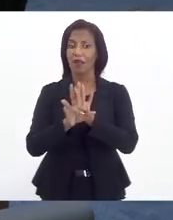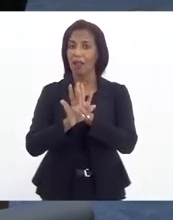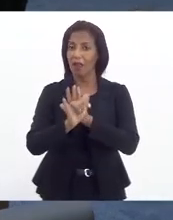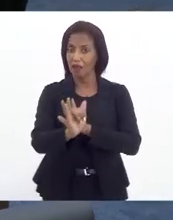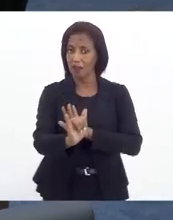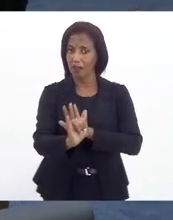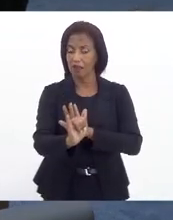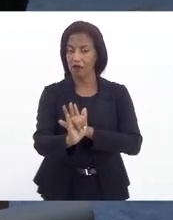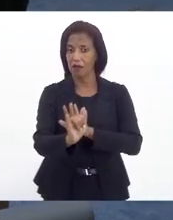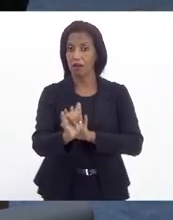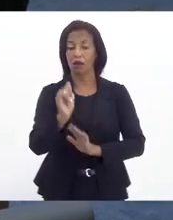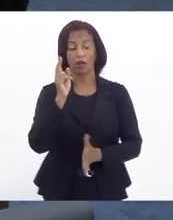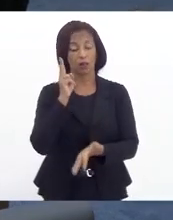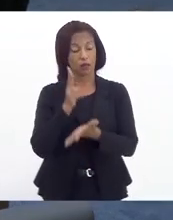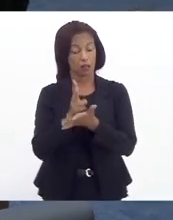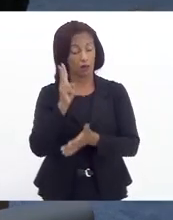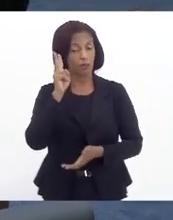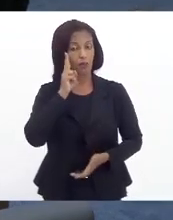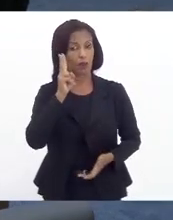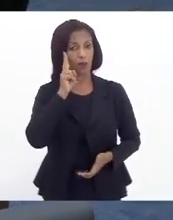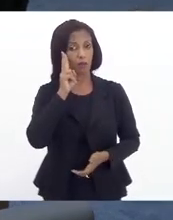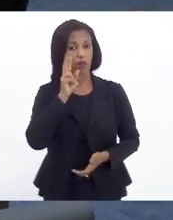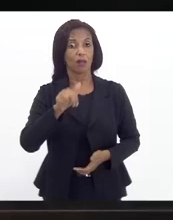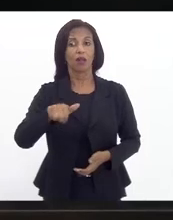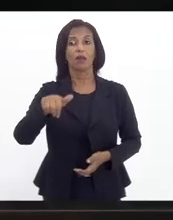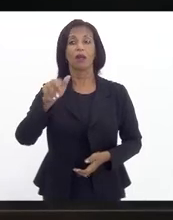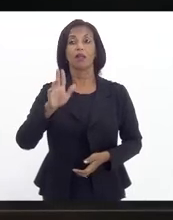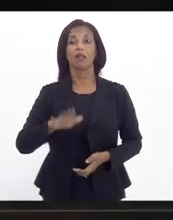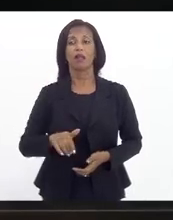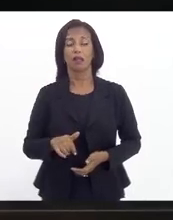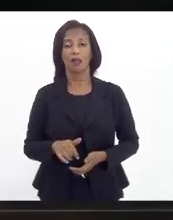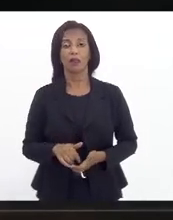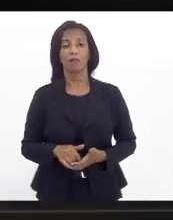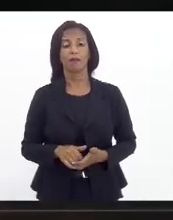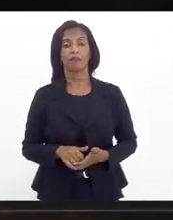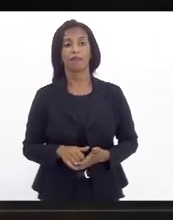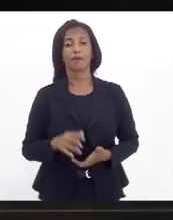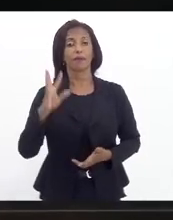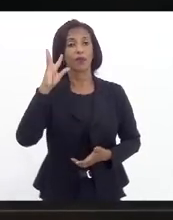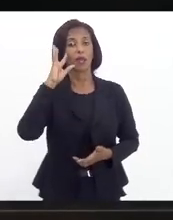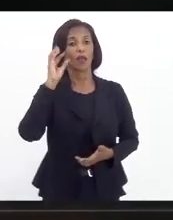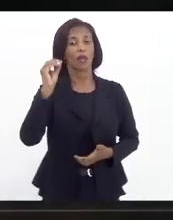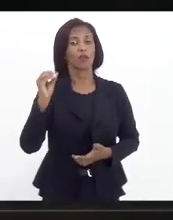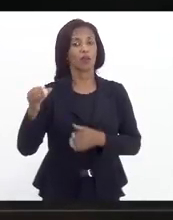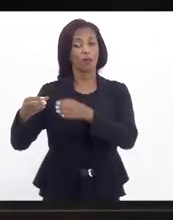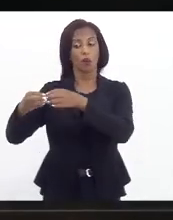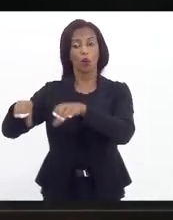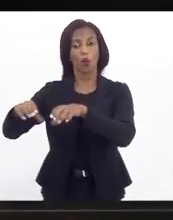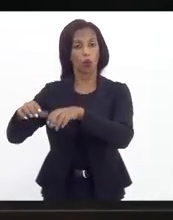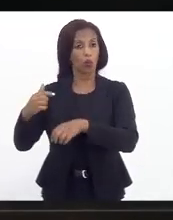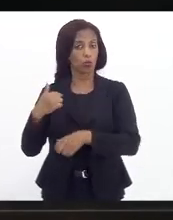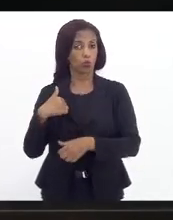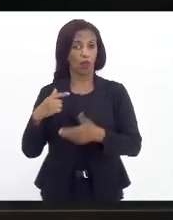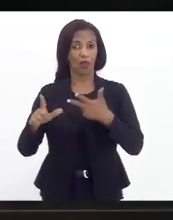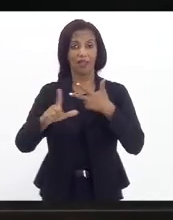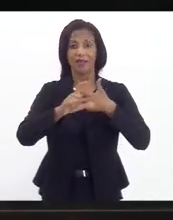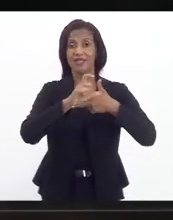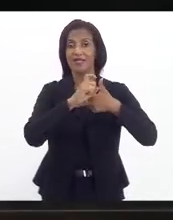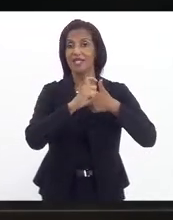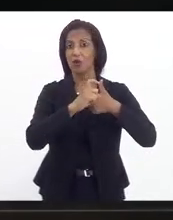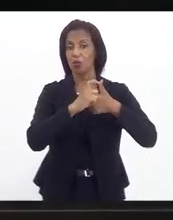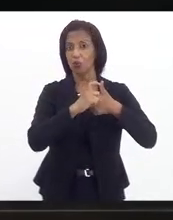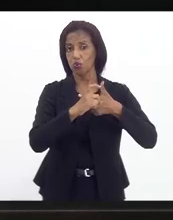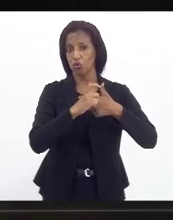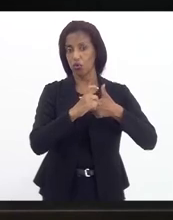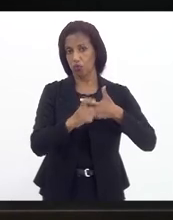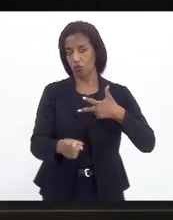Agora, sempre lembrando que quem decide pelo concurso é o executivo. Então,